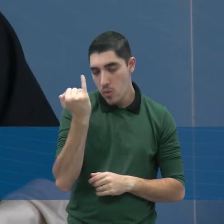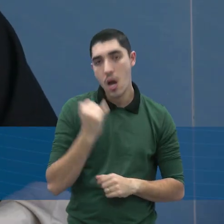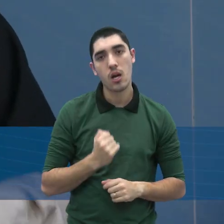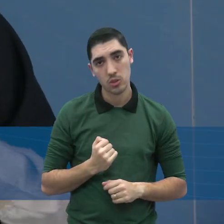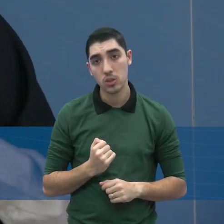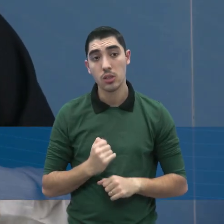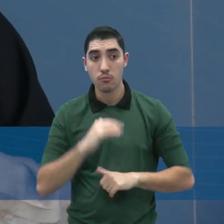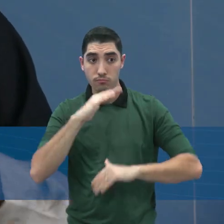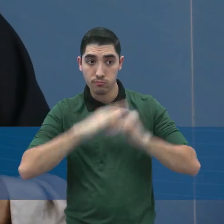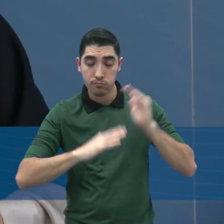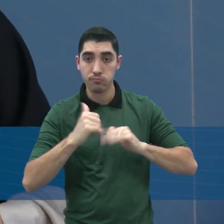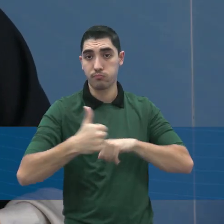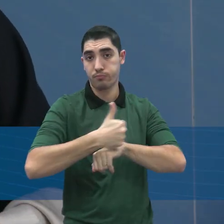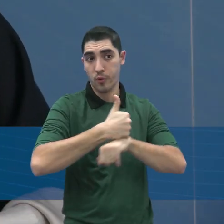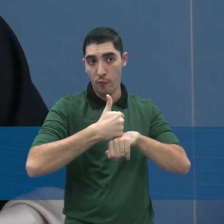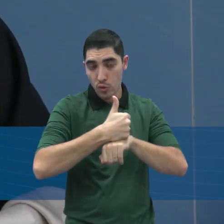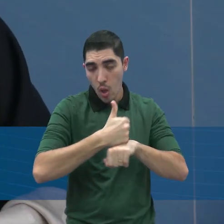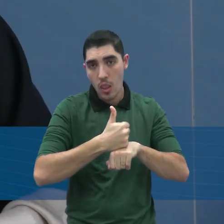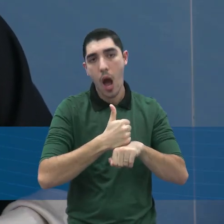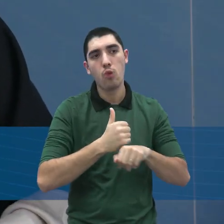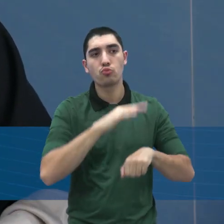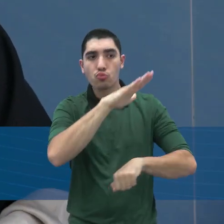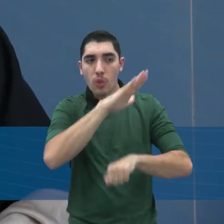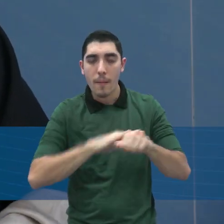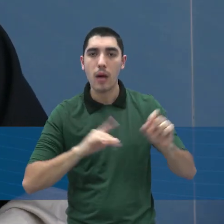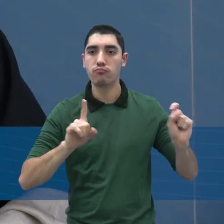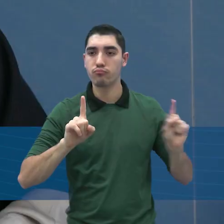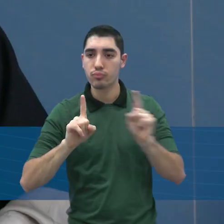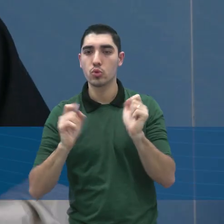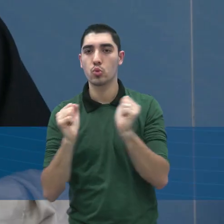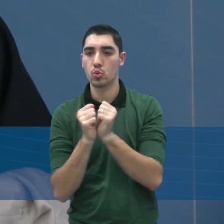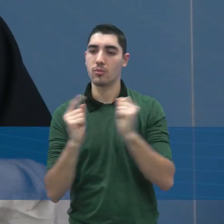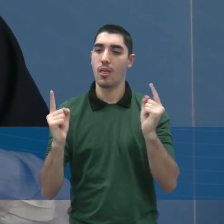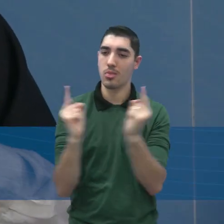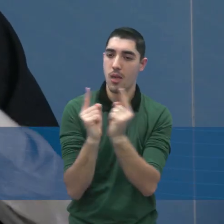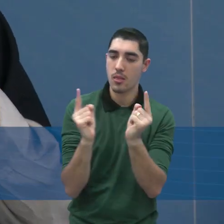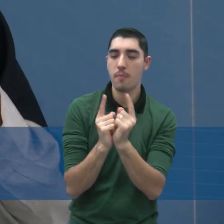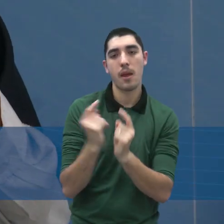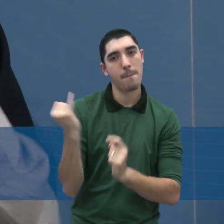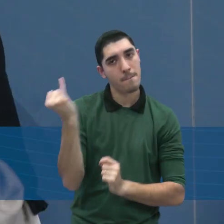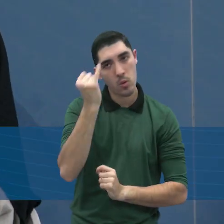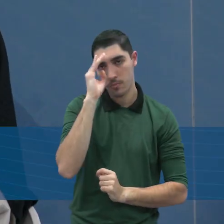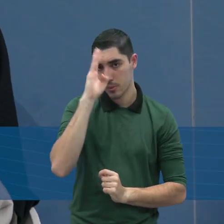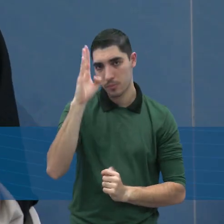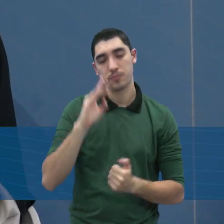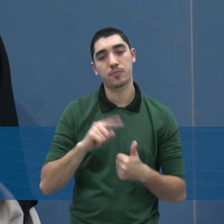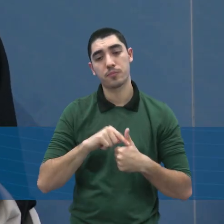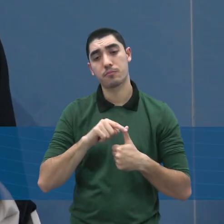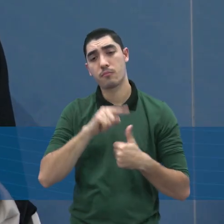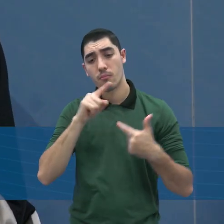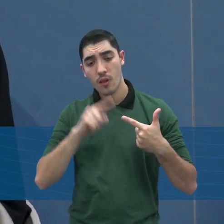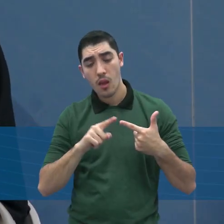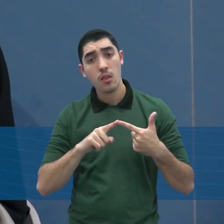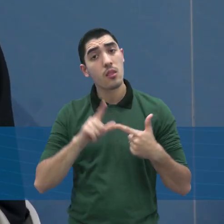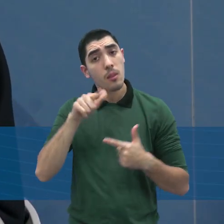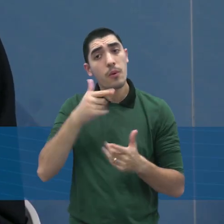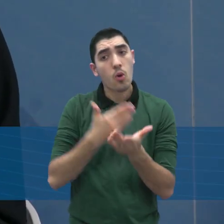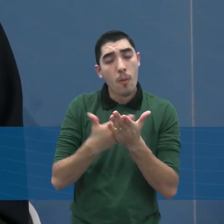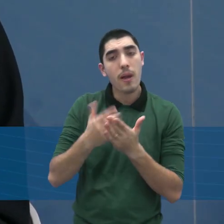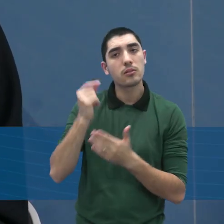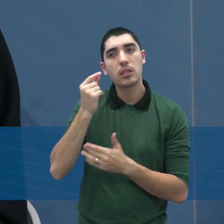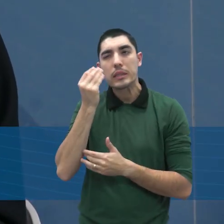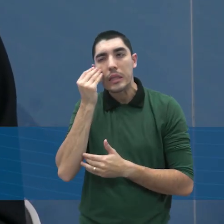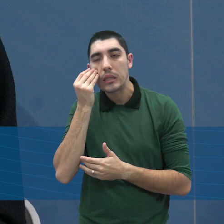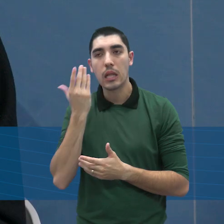muitas vezes a ajuda profissional é necessária nesses casos. E depois tentar colocar